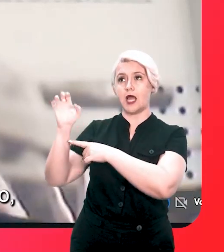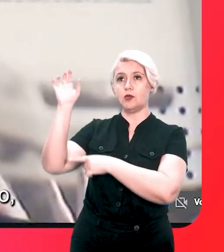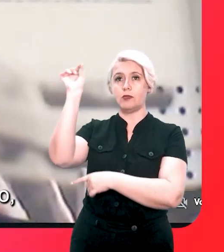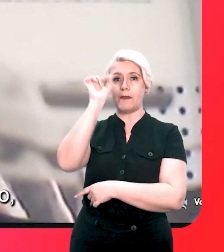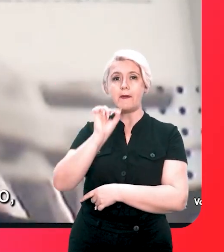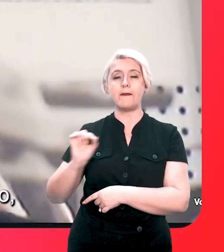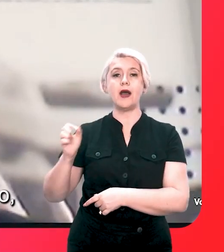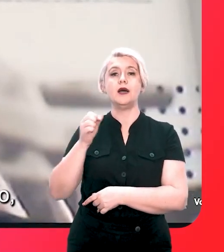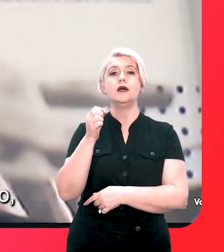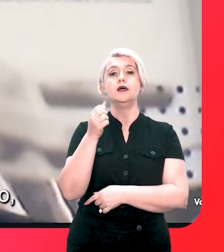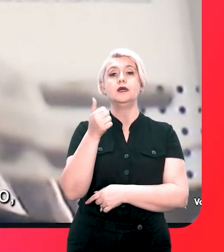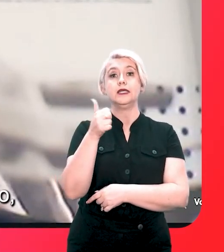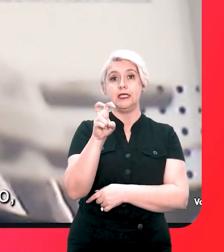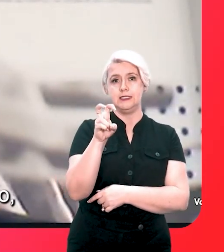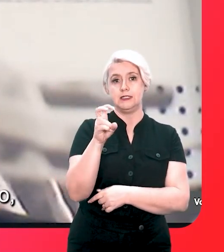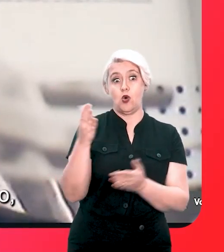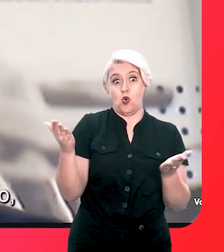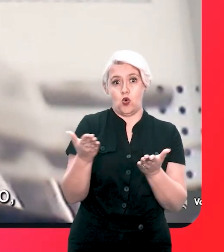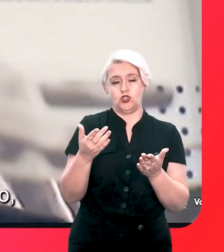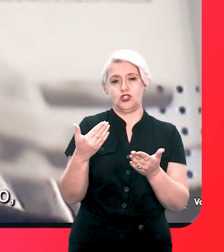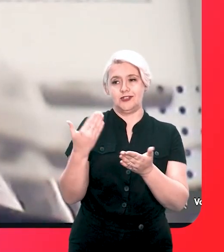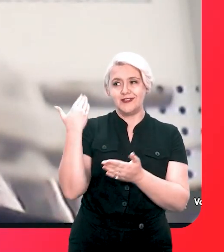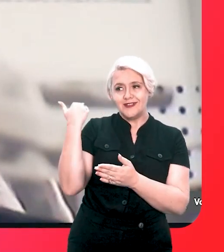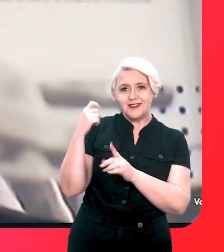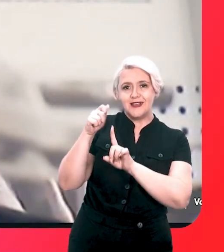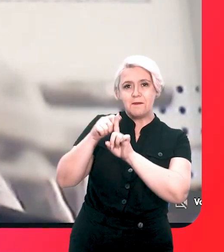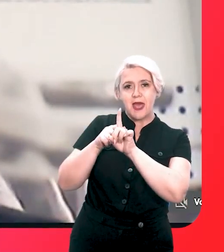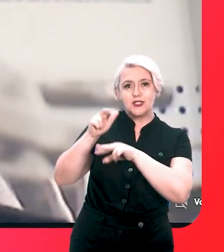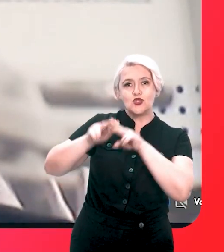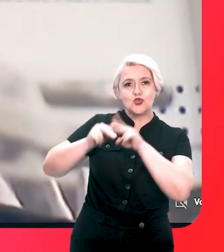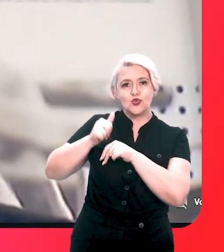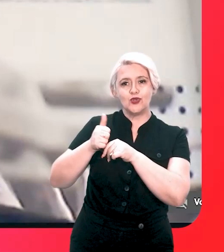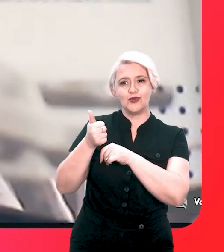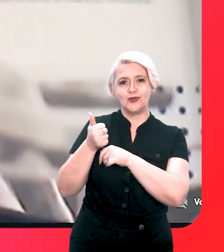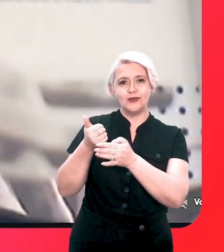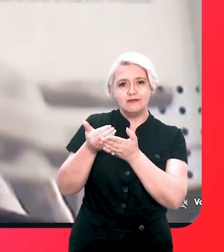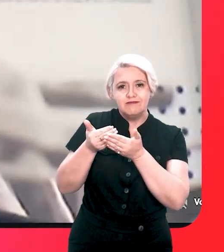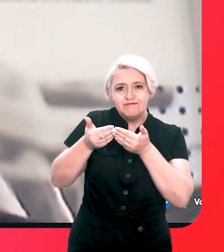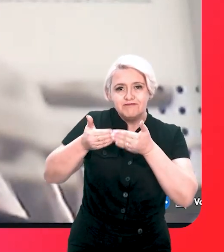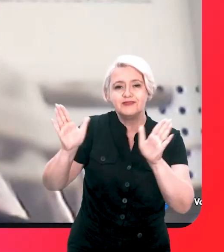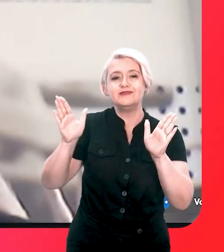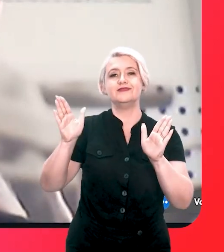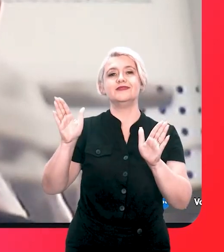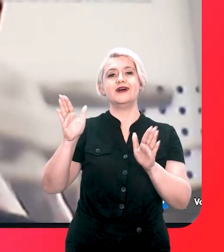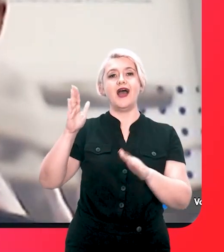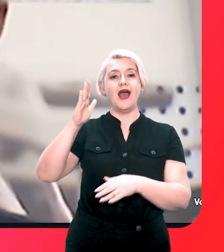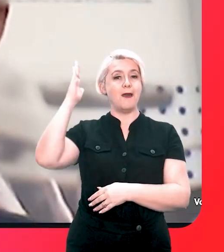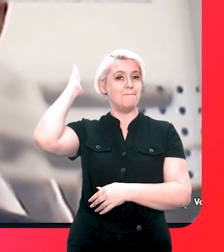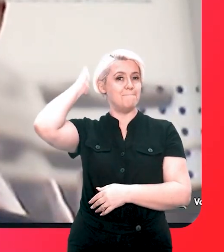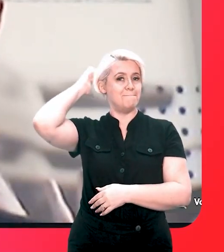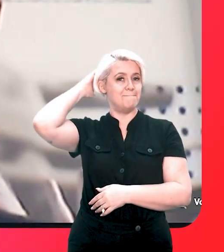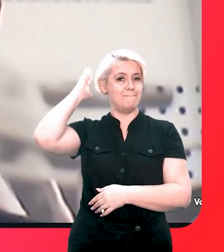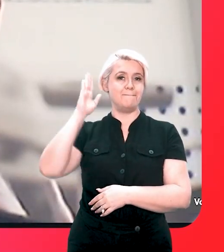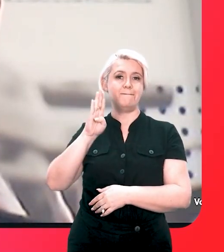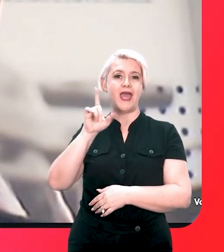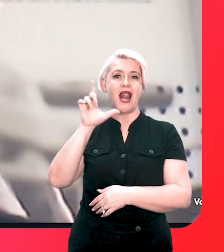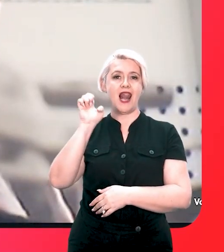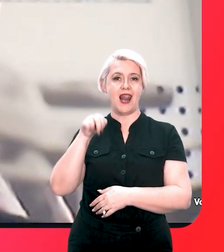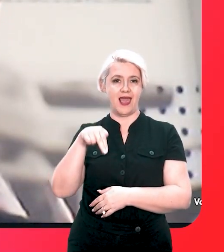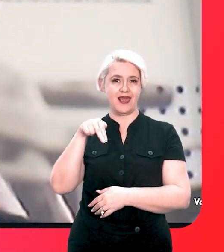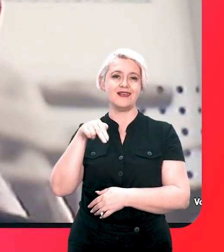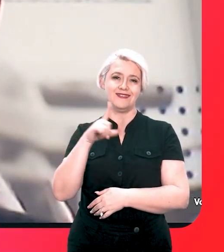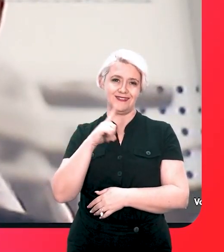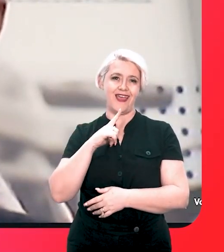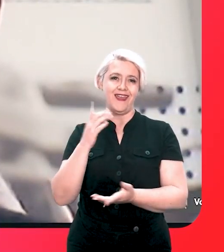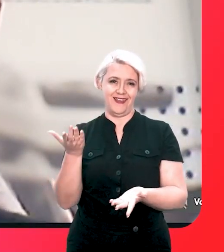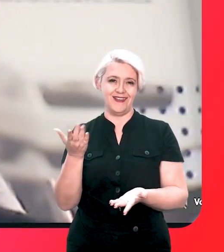em junho, né? Que nós inauguramos o 15º, que foi Belém do Pará, o que nos fez estar presentes